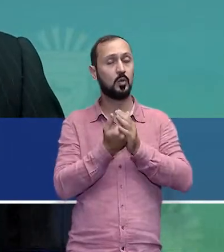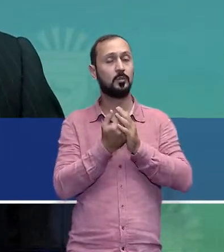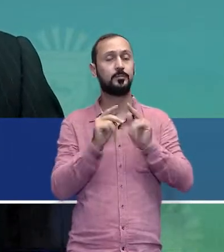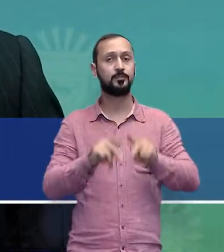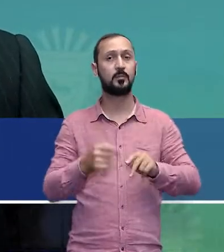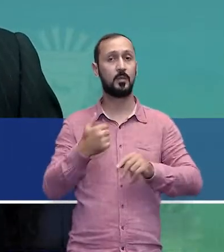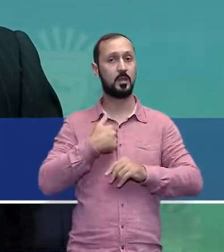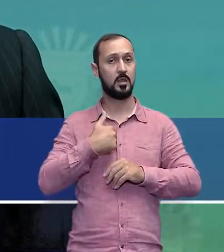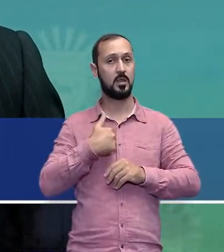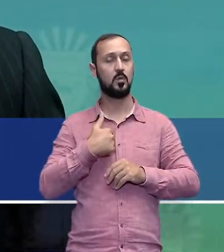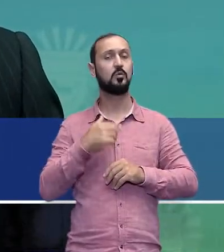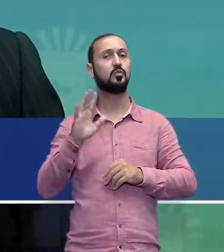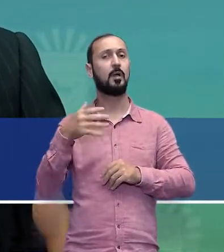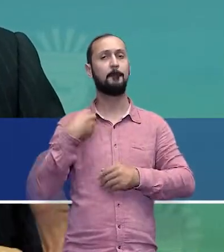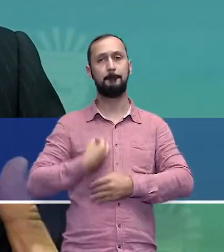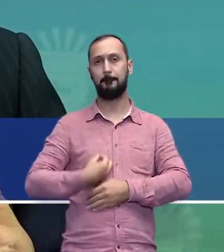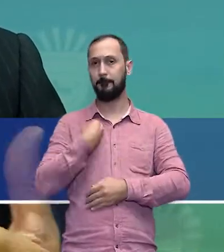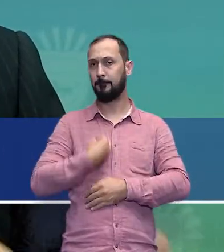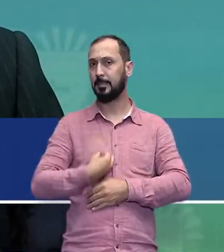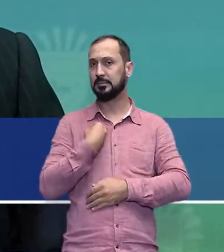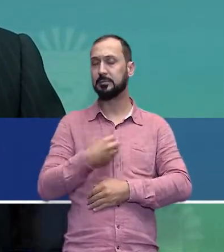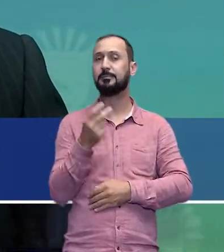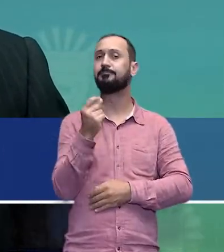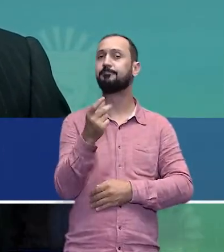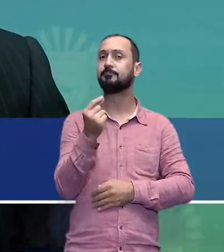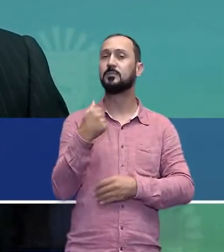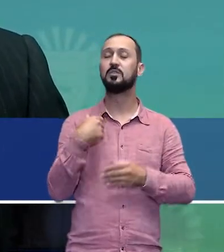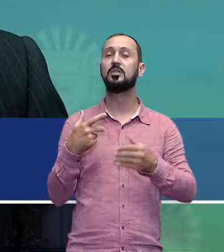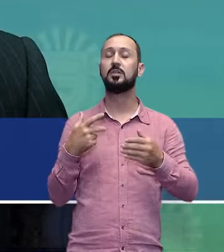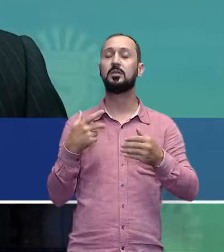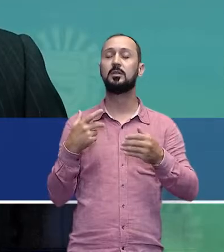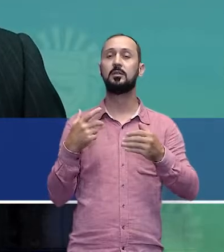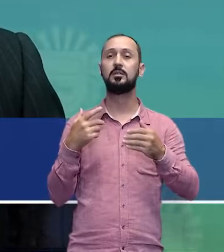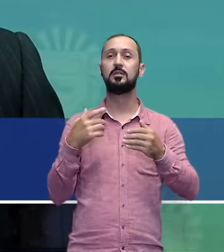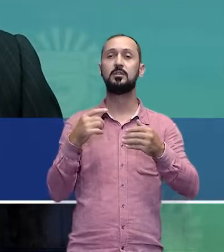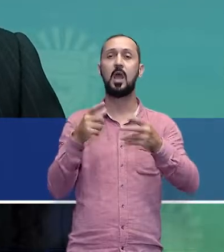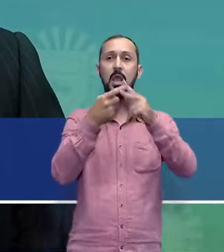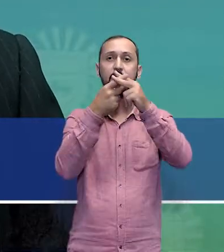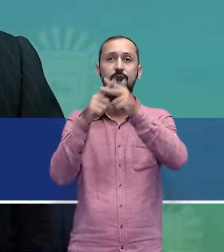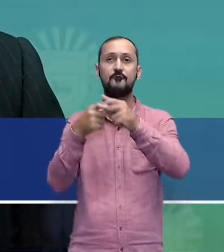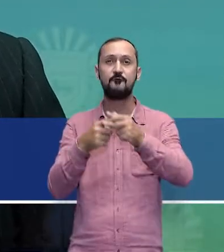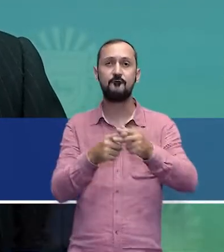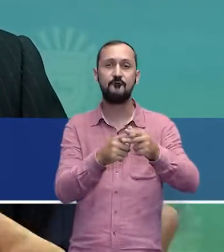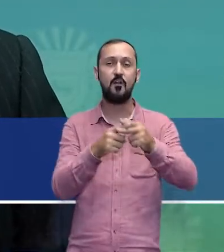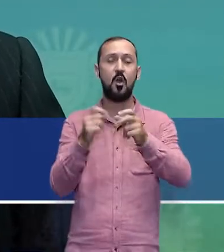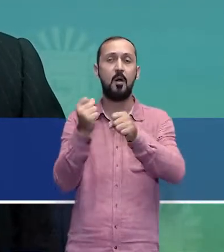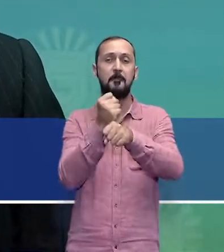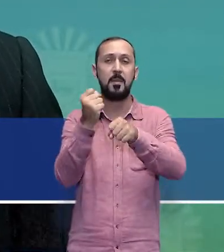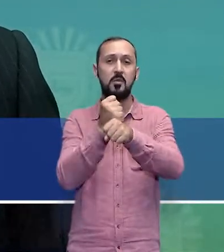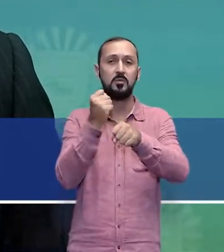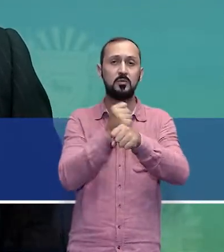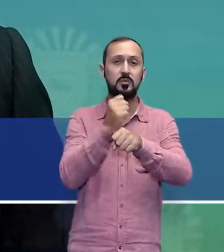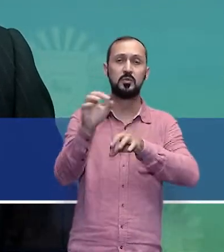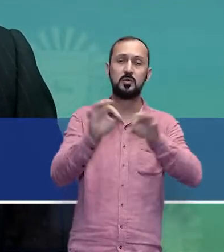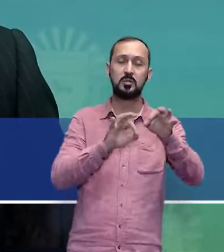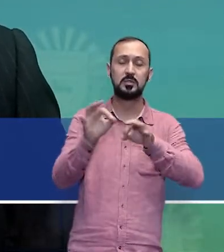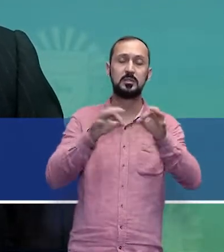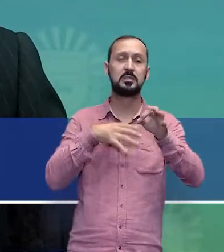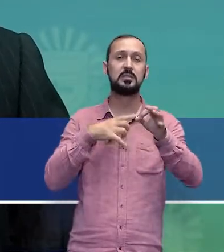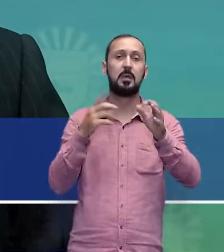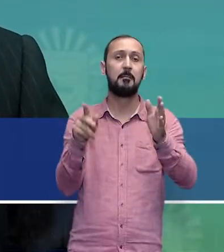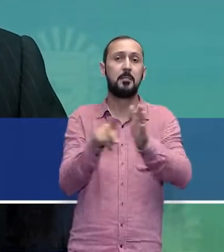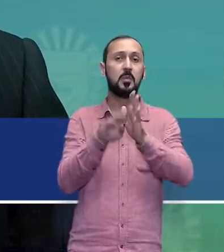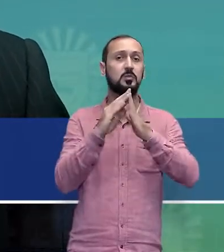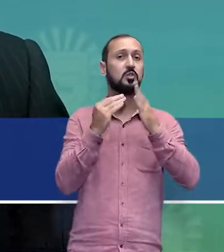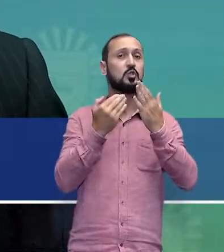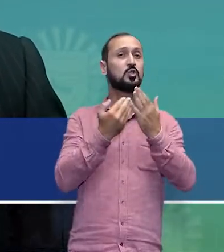escolas públicas. Eu, particularmente, participei já de inaugurações de reformas, de